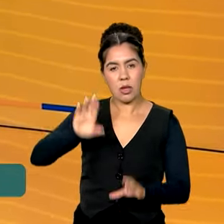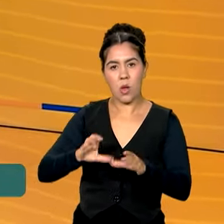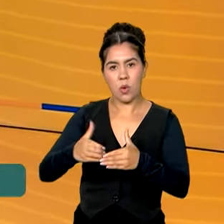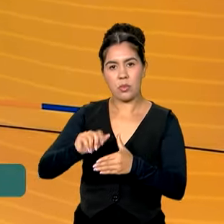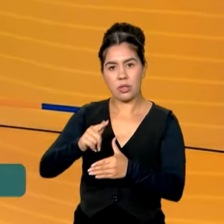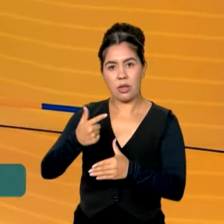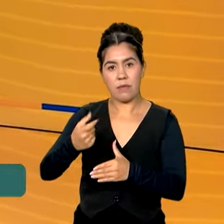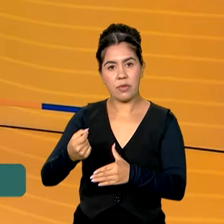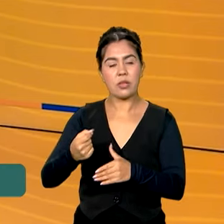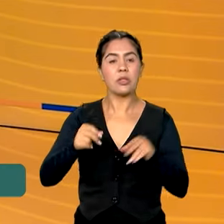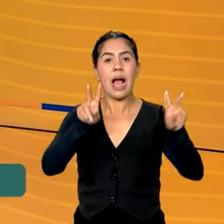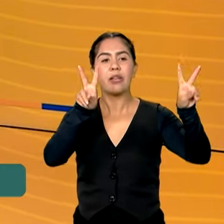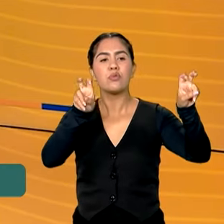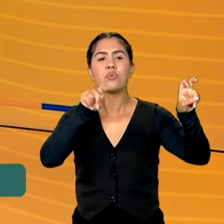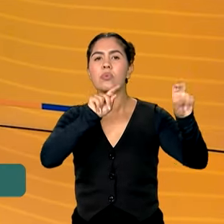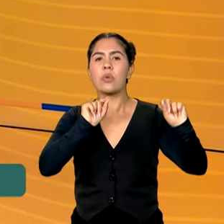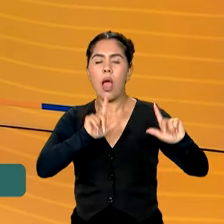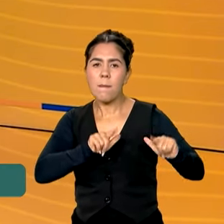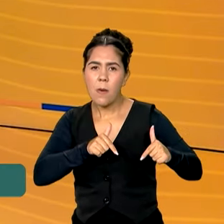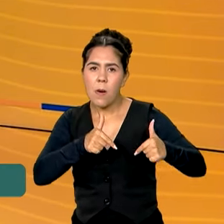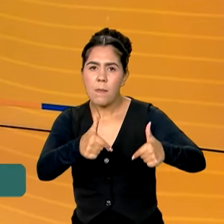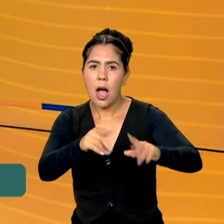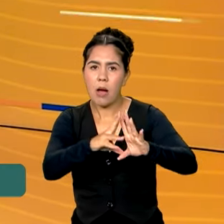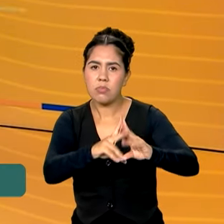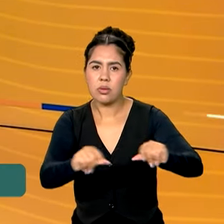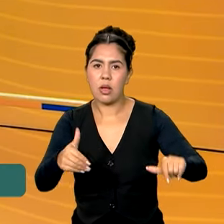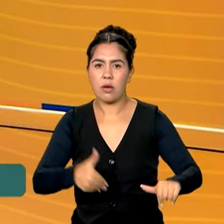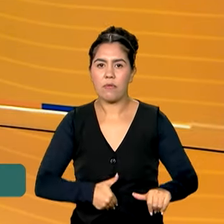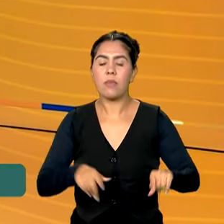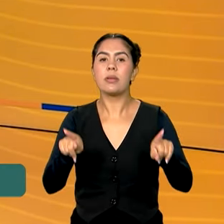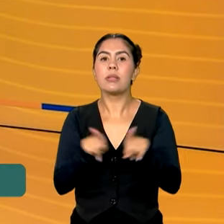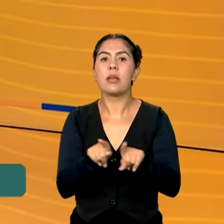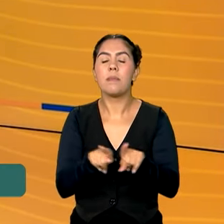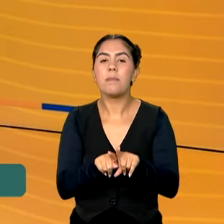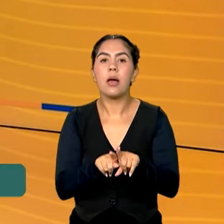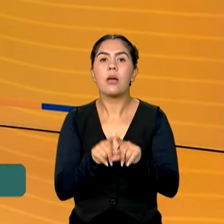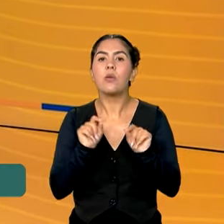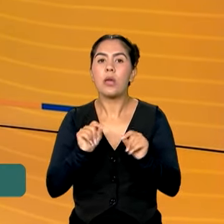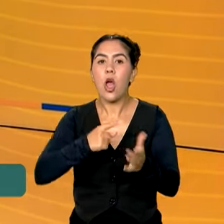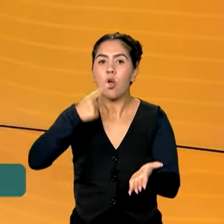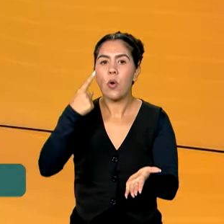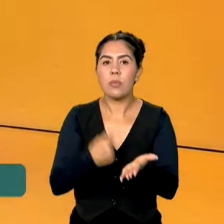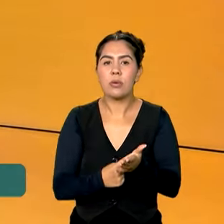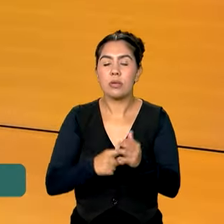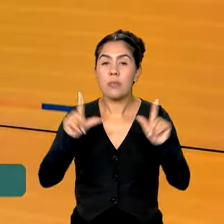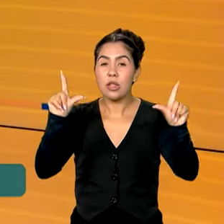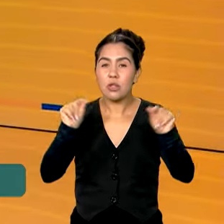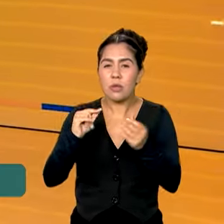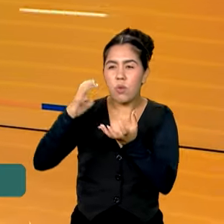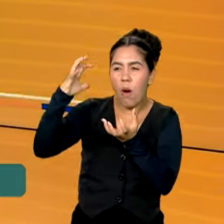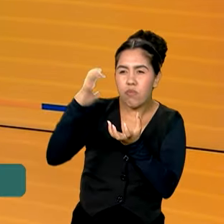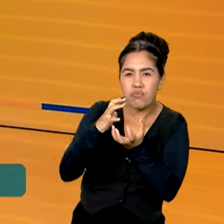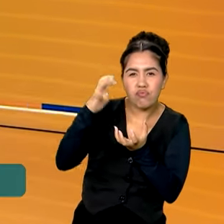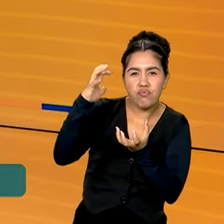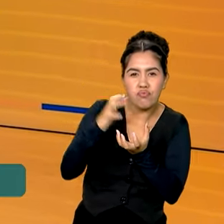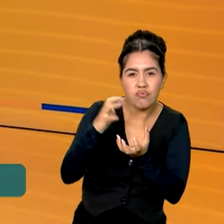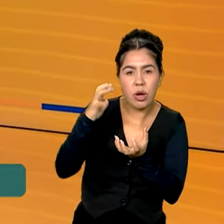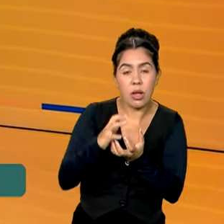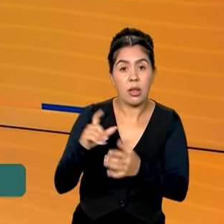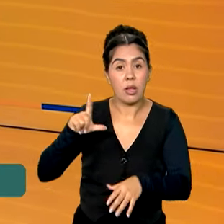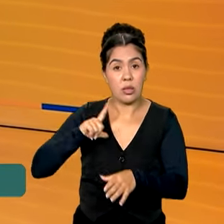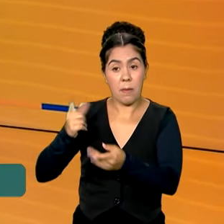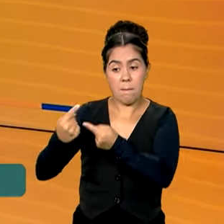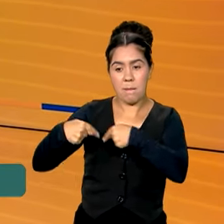combate à fome, outro compromisso brasileiro é reduzir os impactos do aquecimento global. Com a parceria dos Emirados